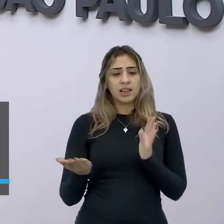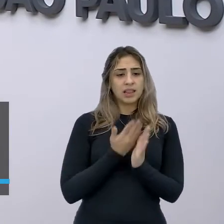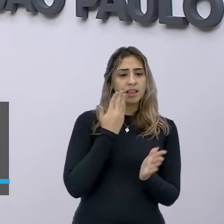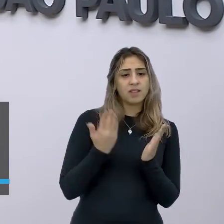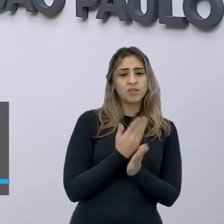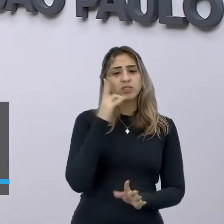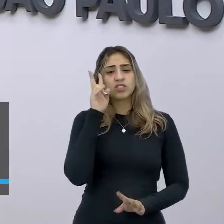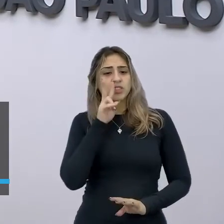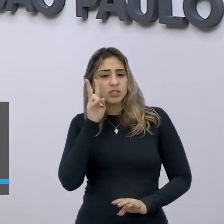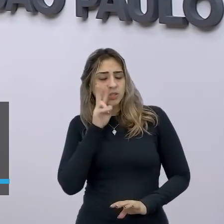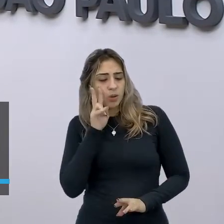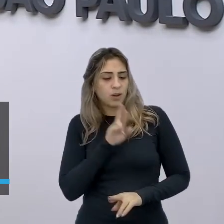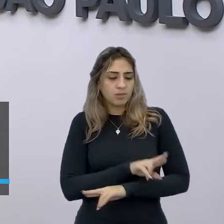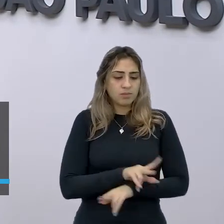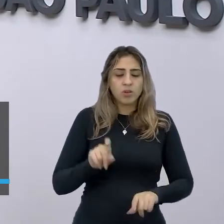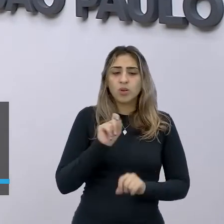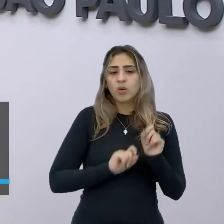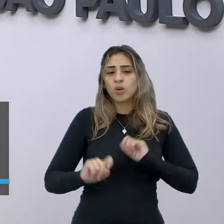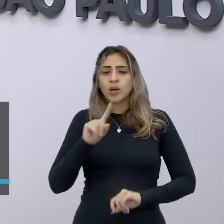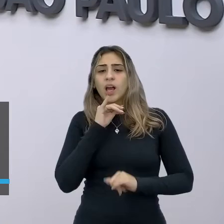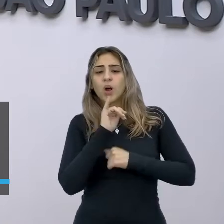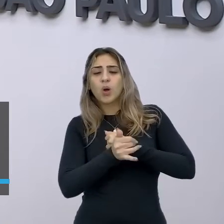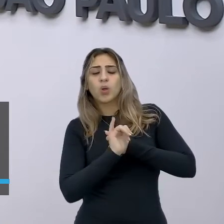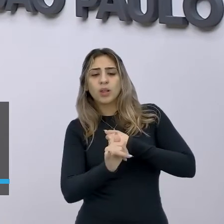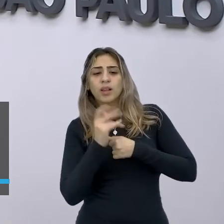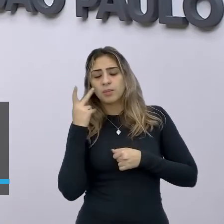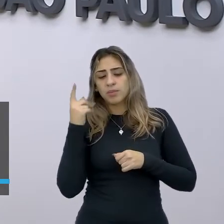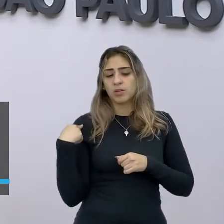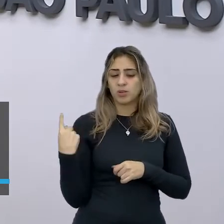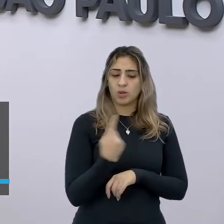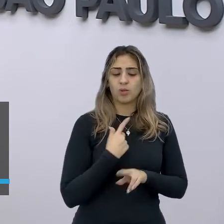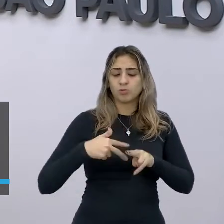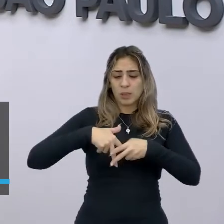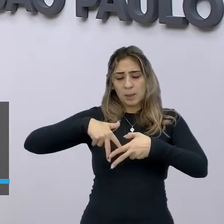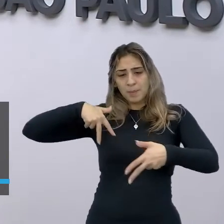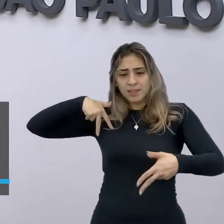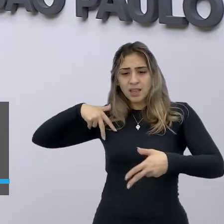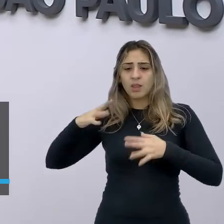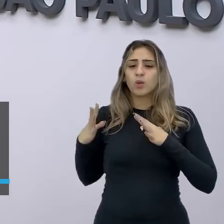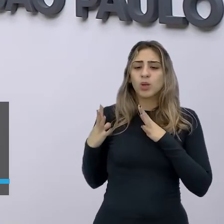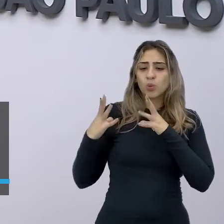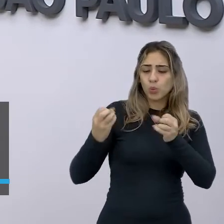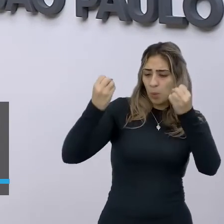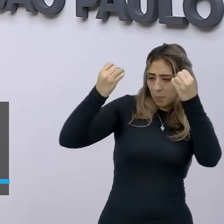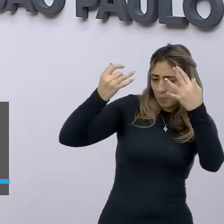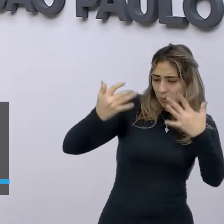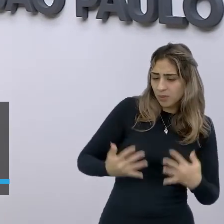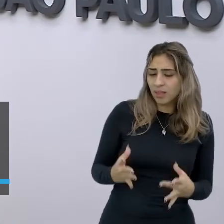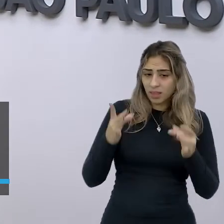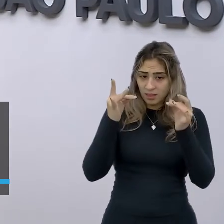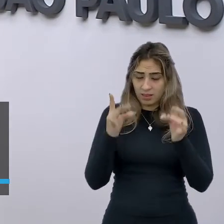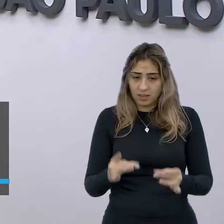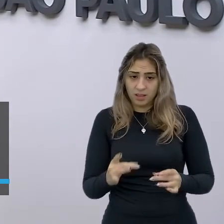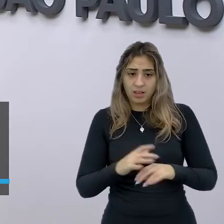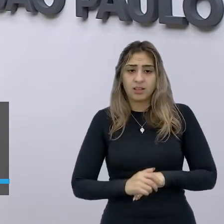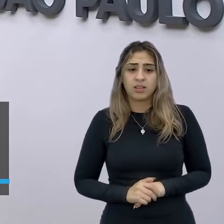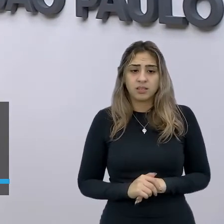de história, do que é contado pelos nossos antepassados, e tudo isso que faz parte